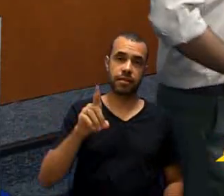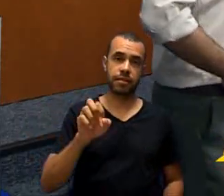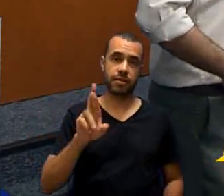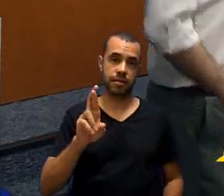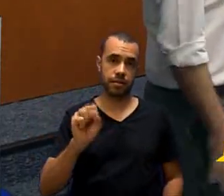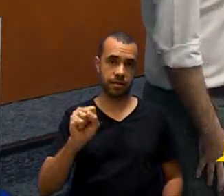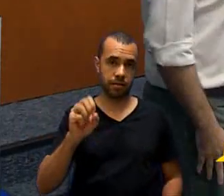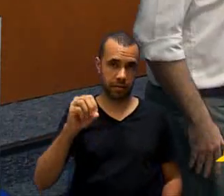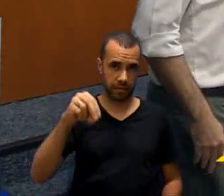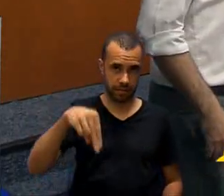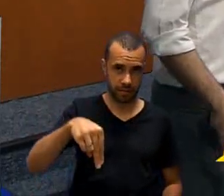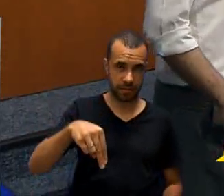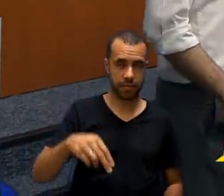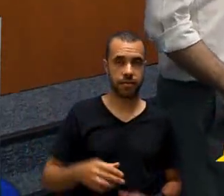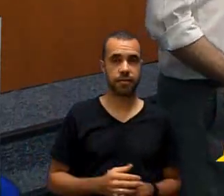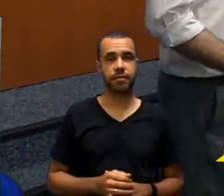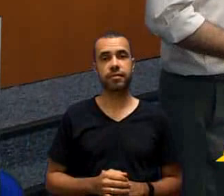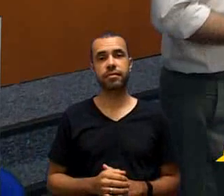presente. Anderson.